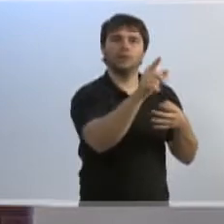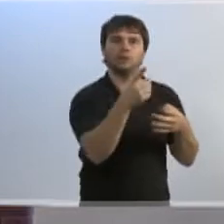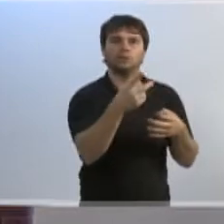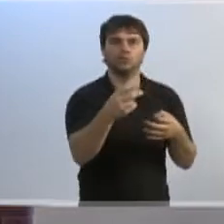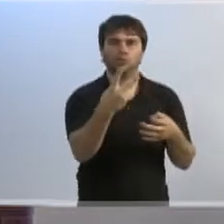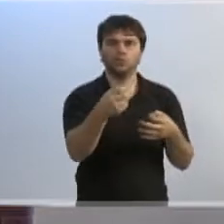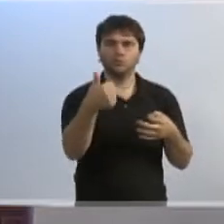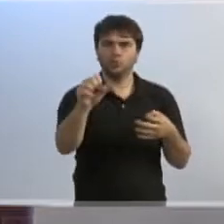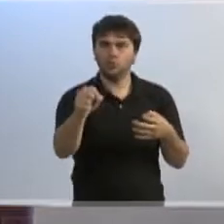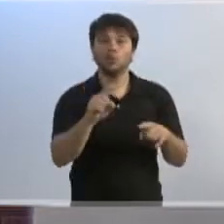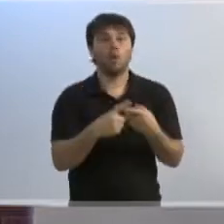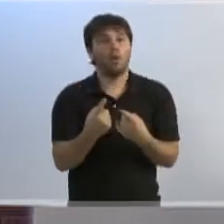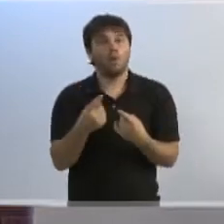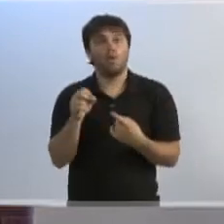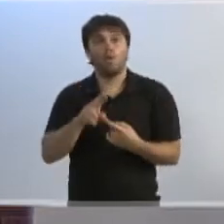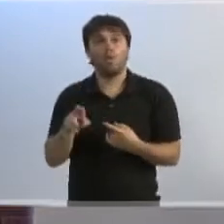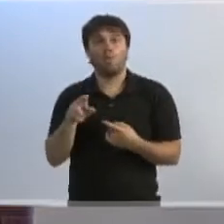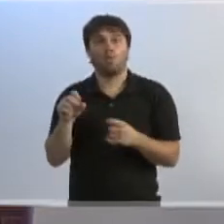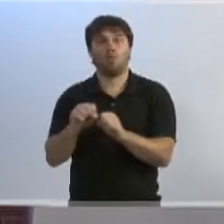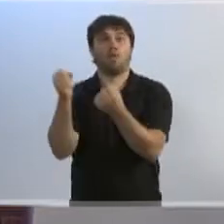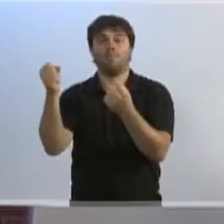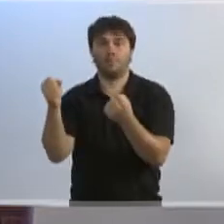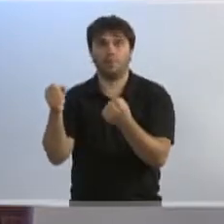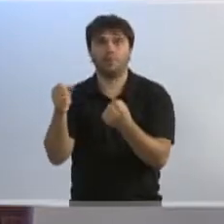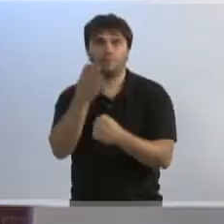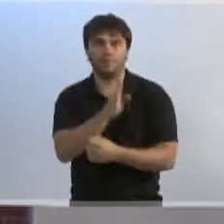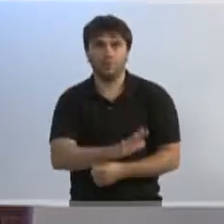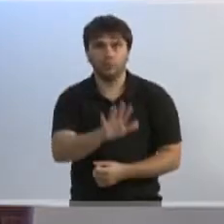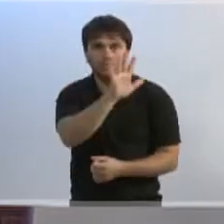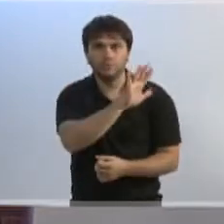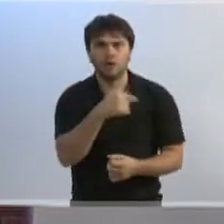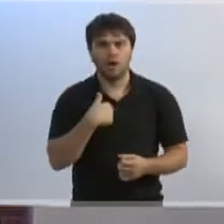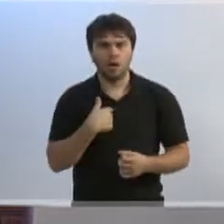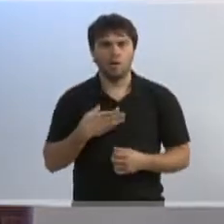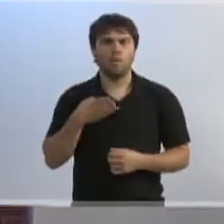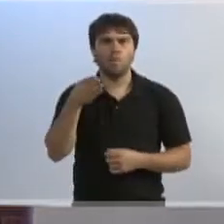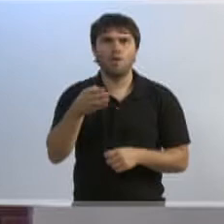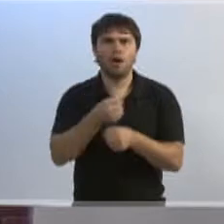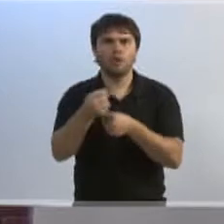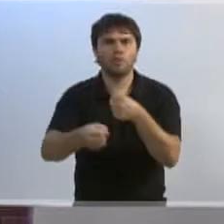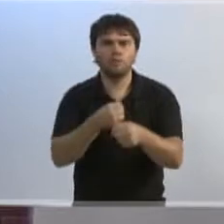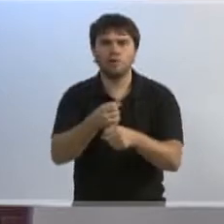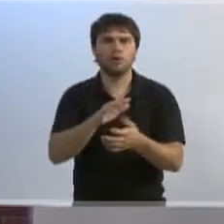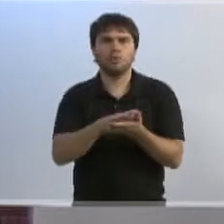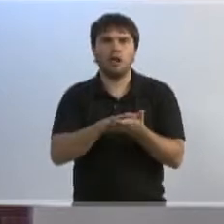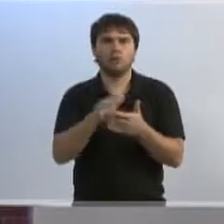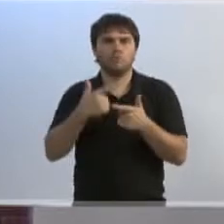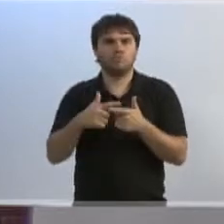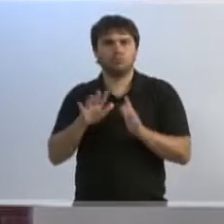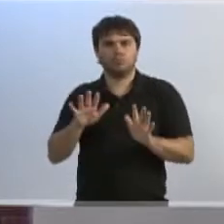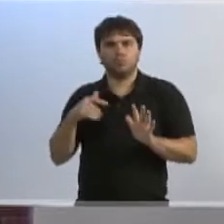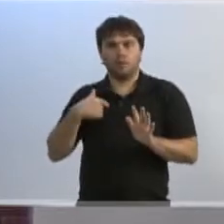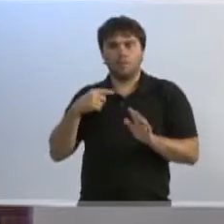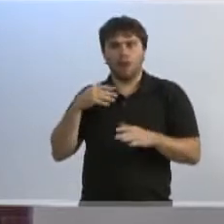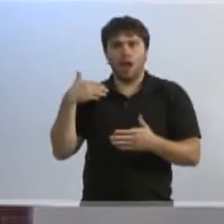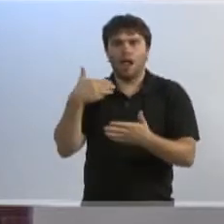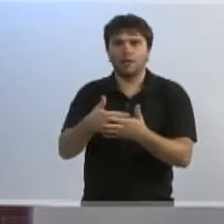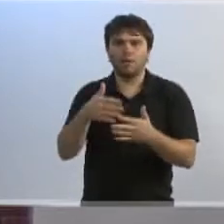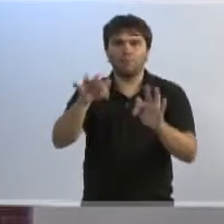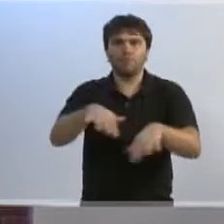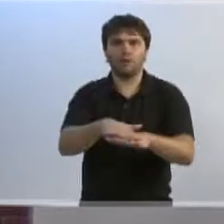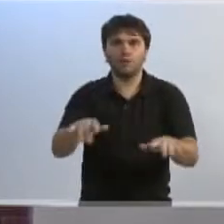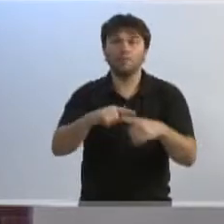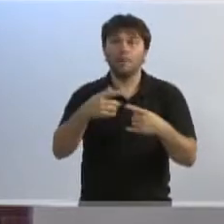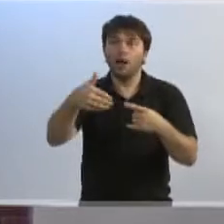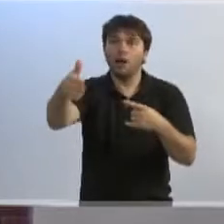posso falar isso com tranquilidade, eu não sou candidato a nada ano que vem. Quero cumprir o meu mandato até o final, mas tenho certeza que nós teremos bons nomes aqui